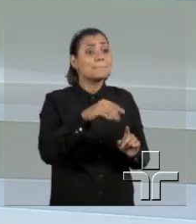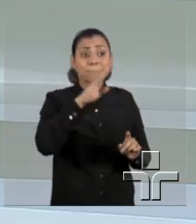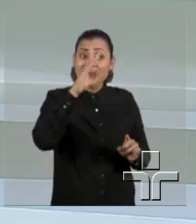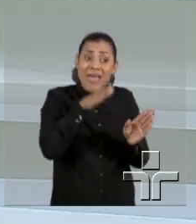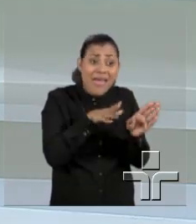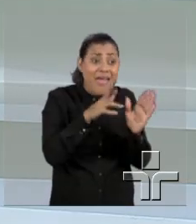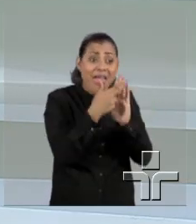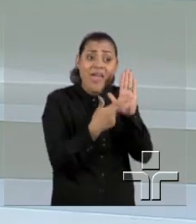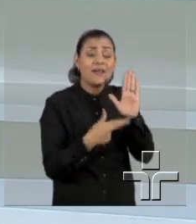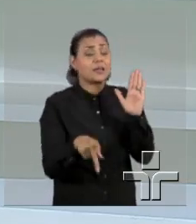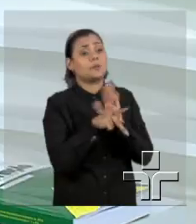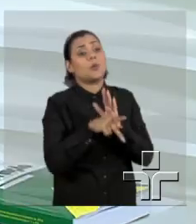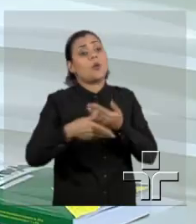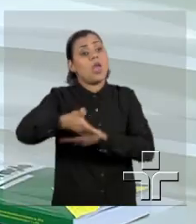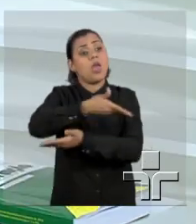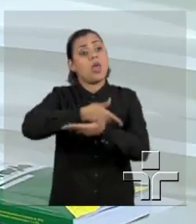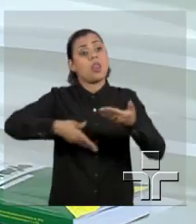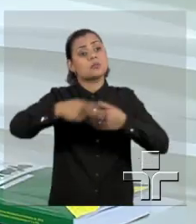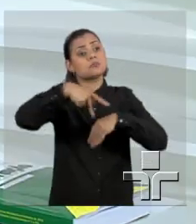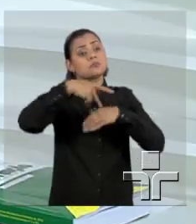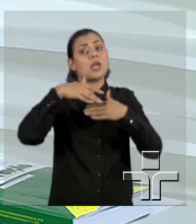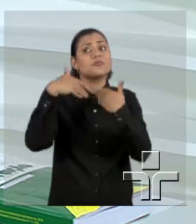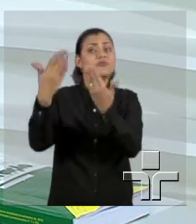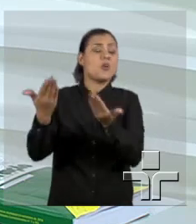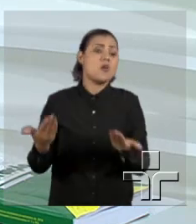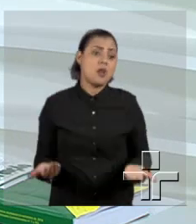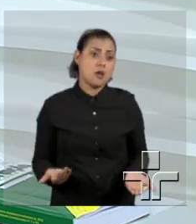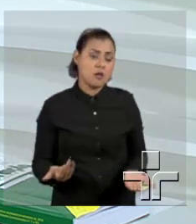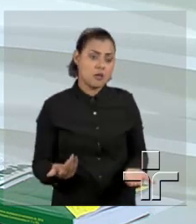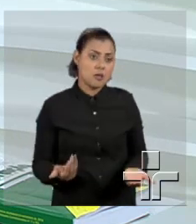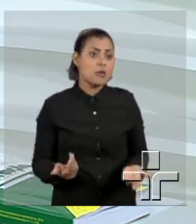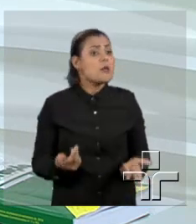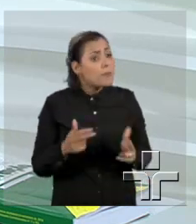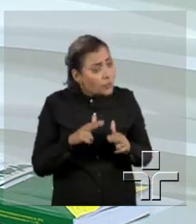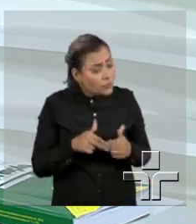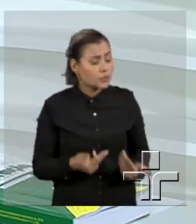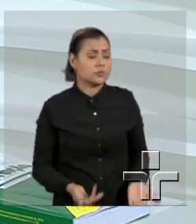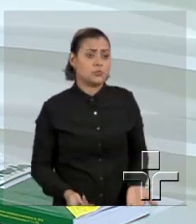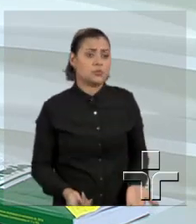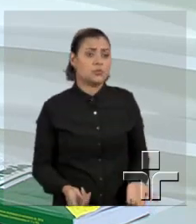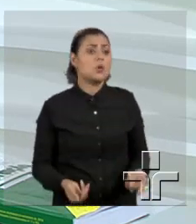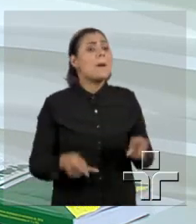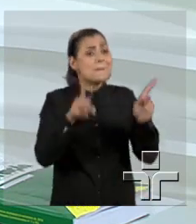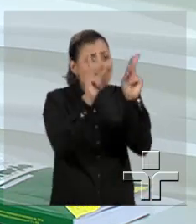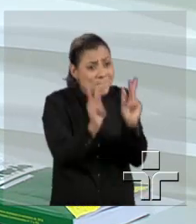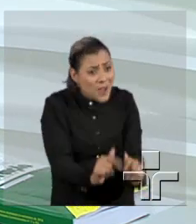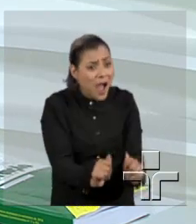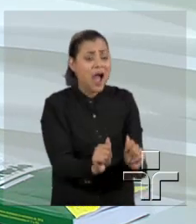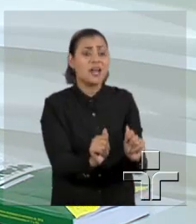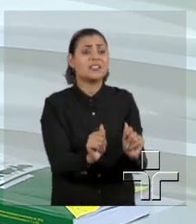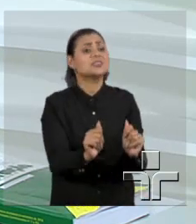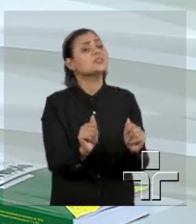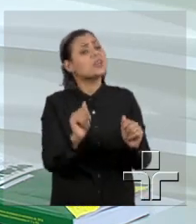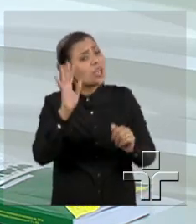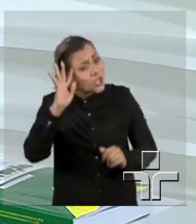das relações internacionais do Brasil. Solução pacífica dos conflitos, paz,